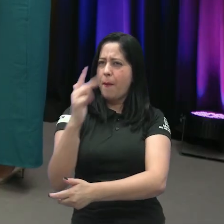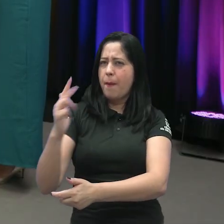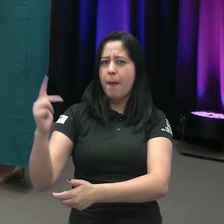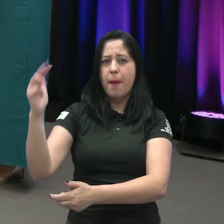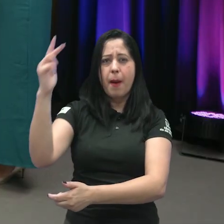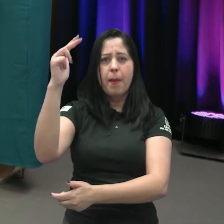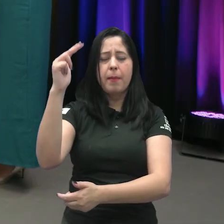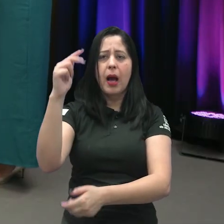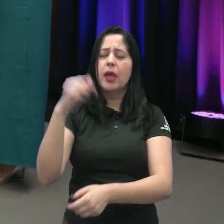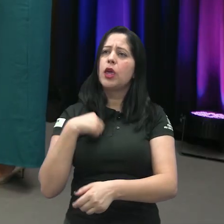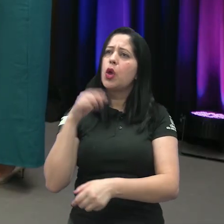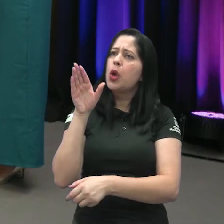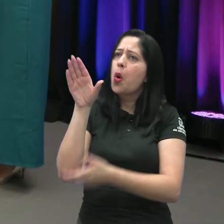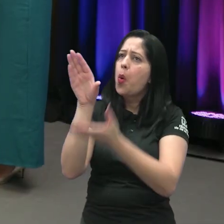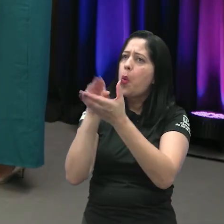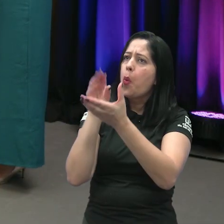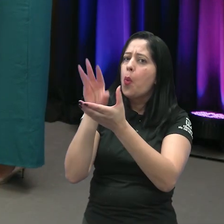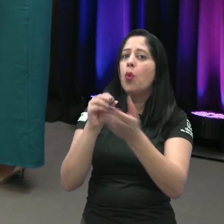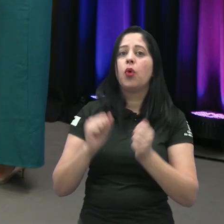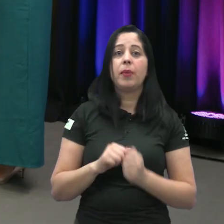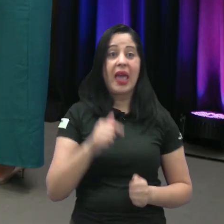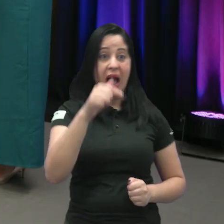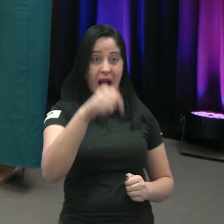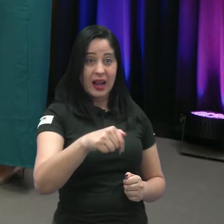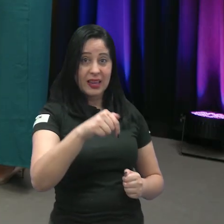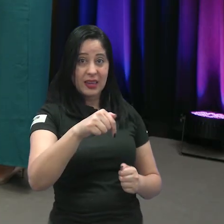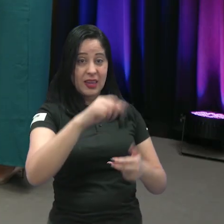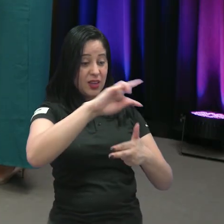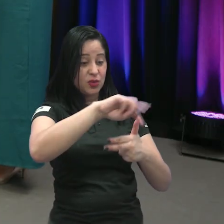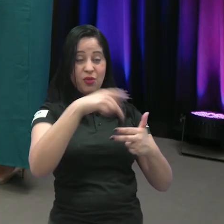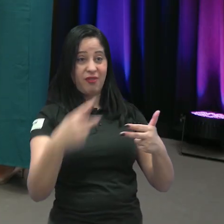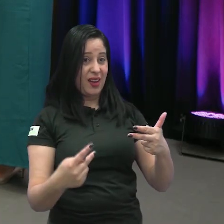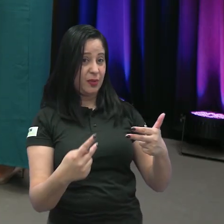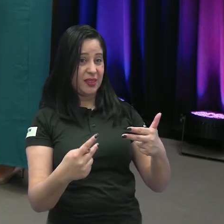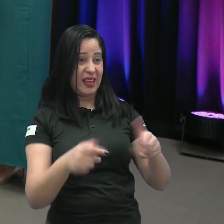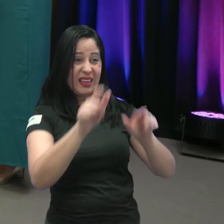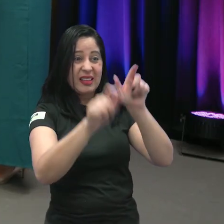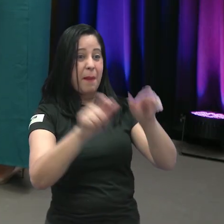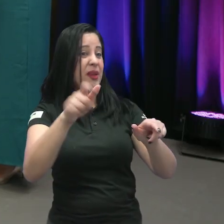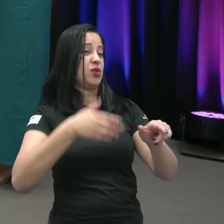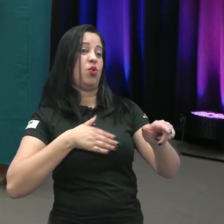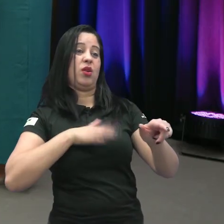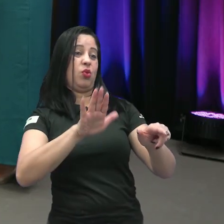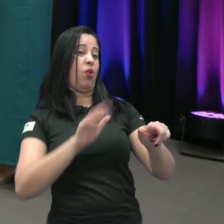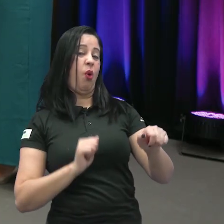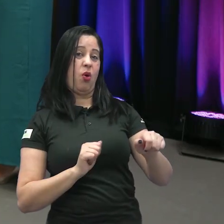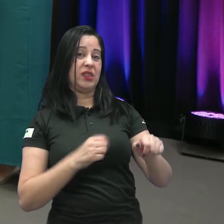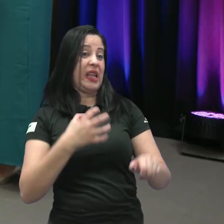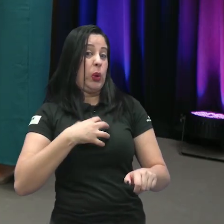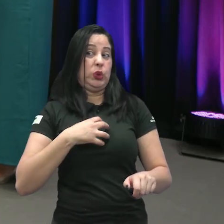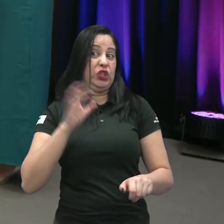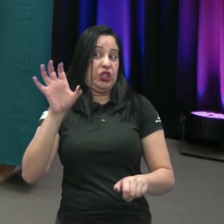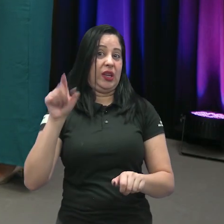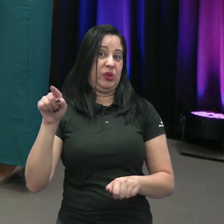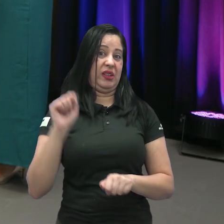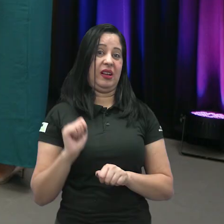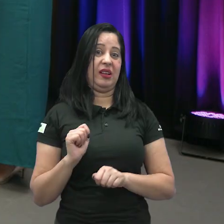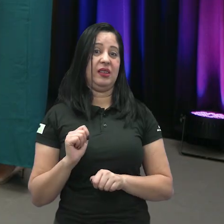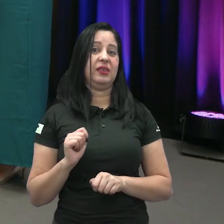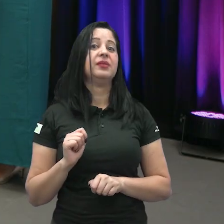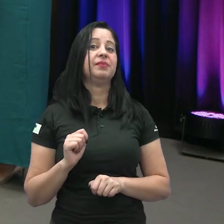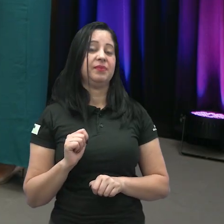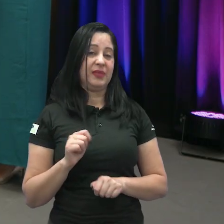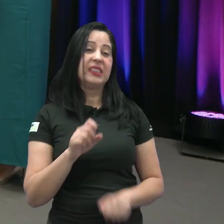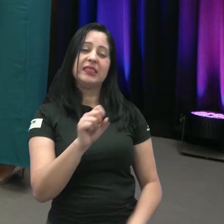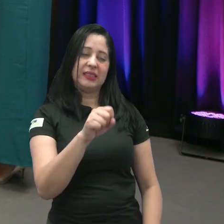E aqui, por exemplo, aqui nessa região, esse tipo de caricatura não agrada muitas pessoas, né? Não é muito funcional, né? Nada dos